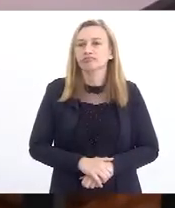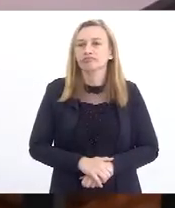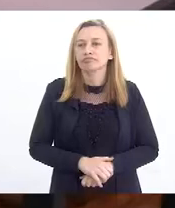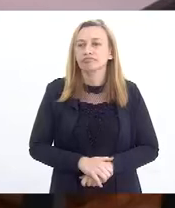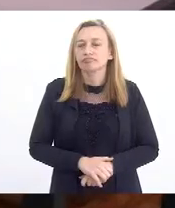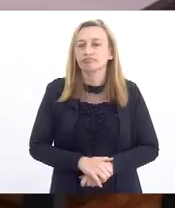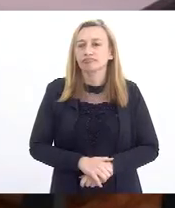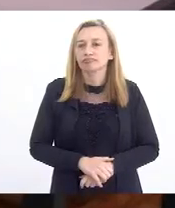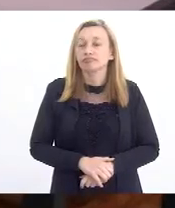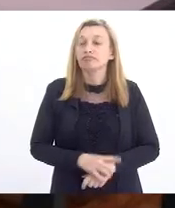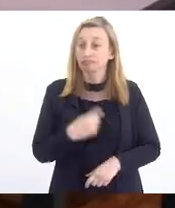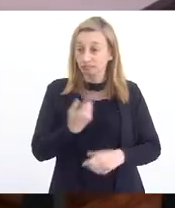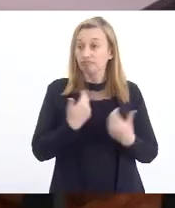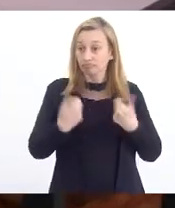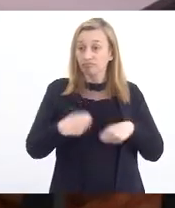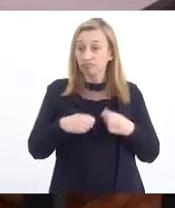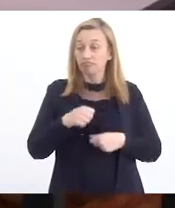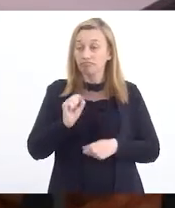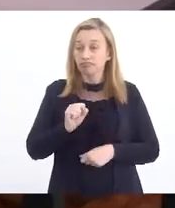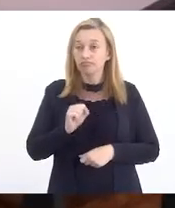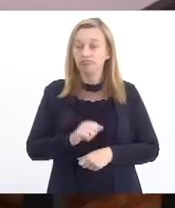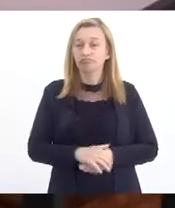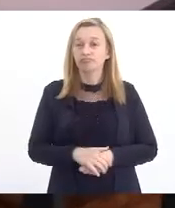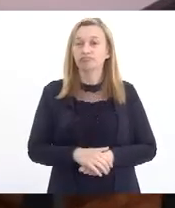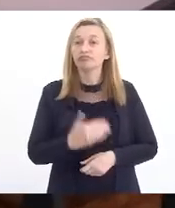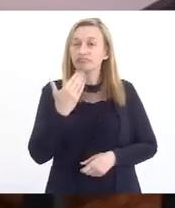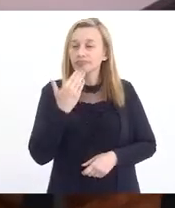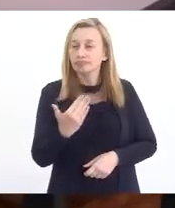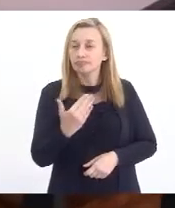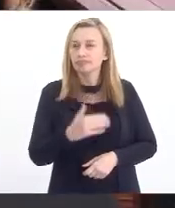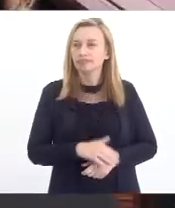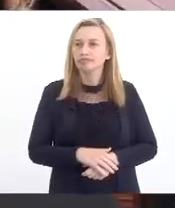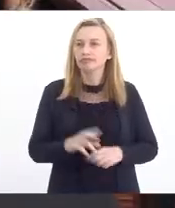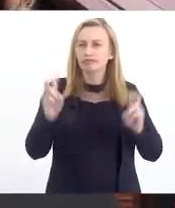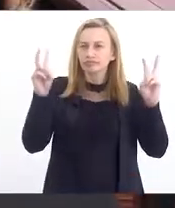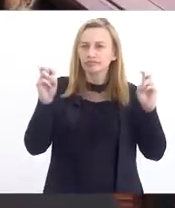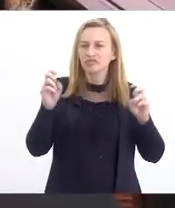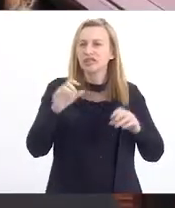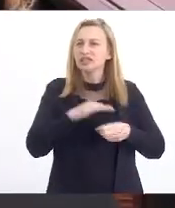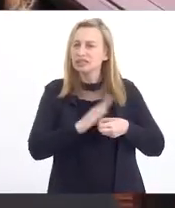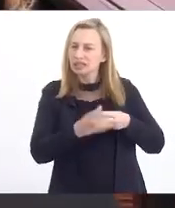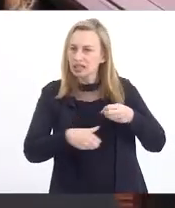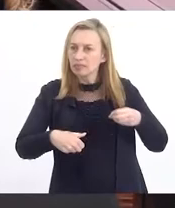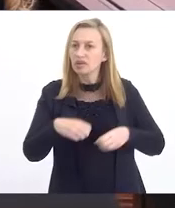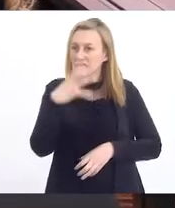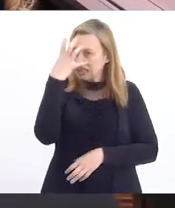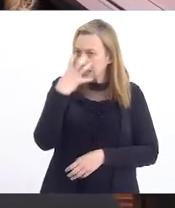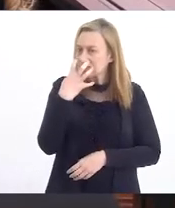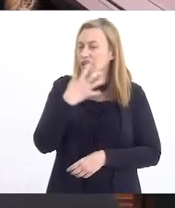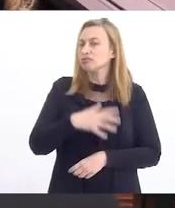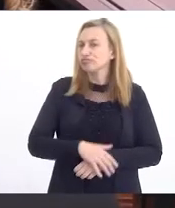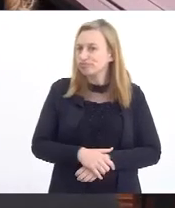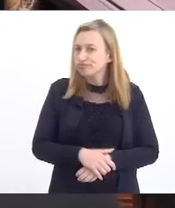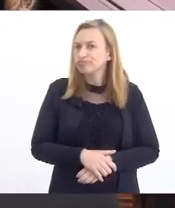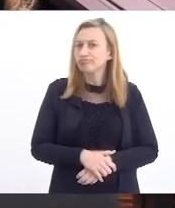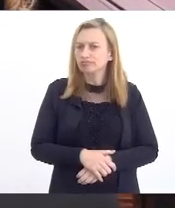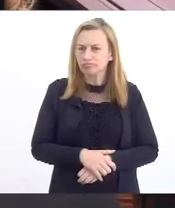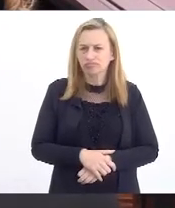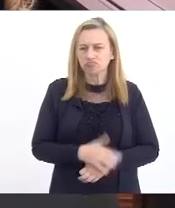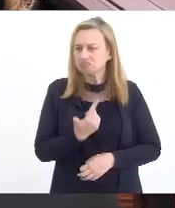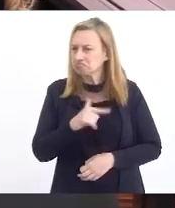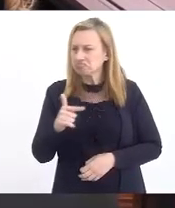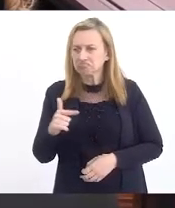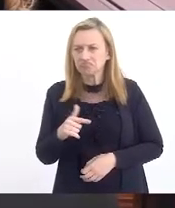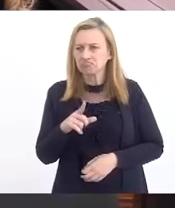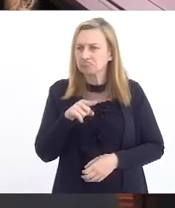ao que a gente precisa, né, e que a gente solicita a questão do saneamento, que é muito grave. Nós não temos